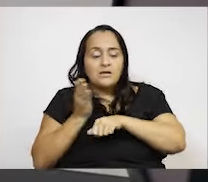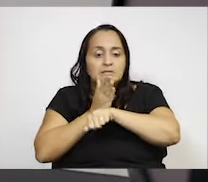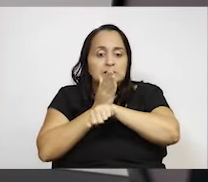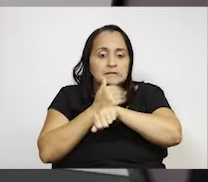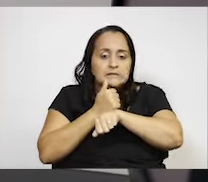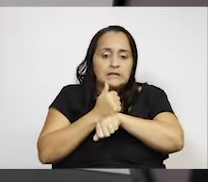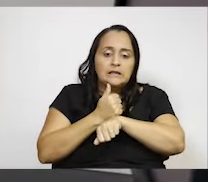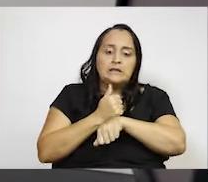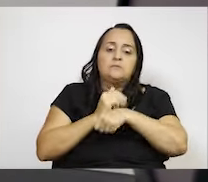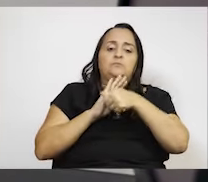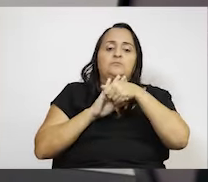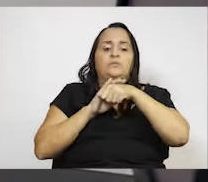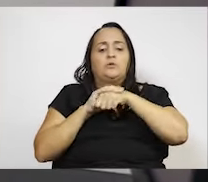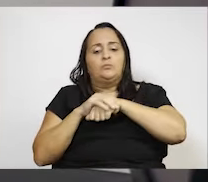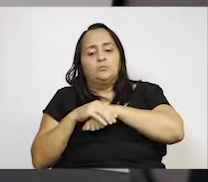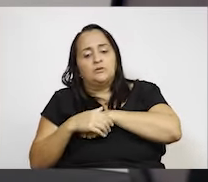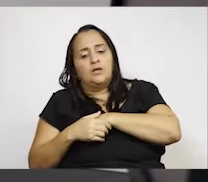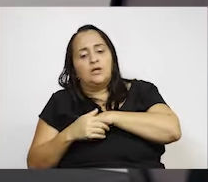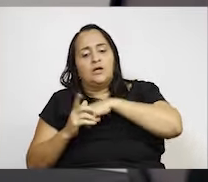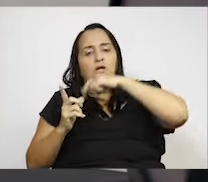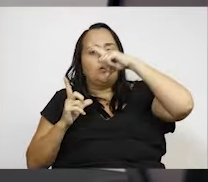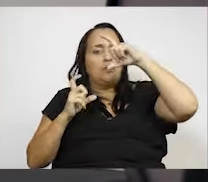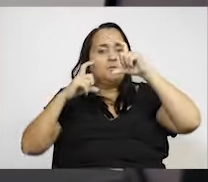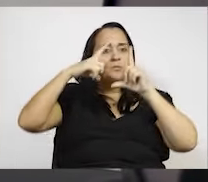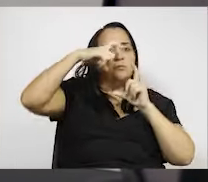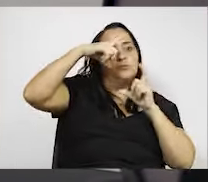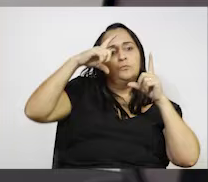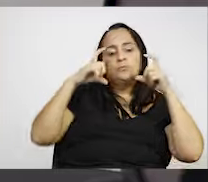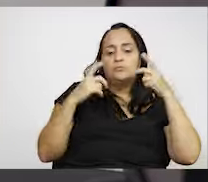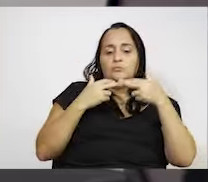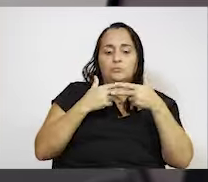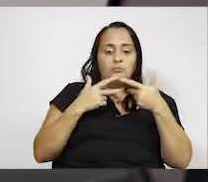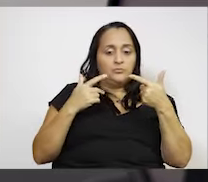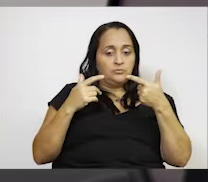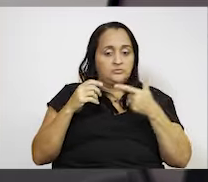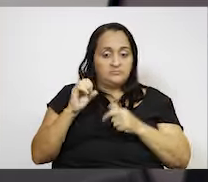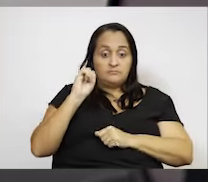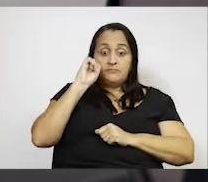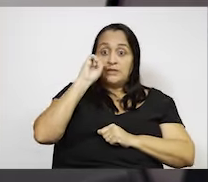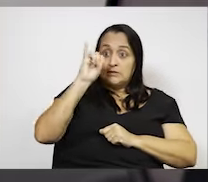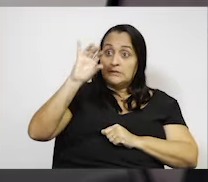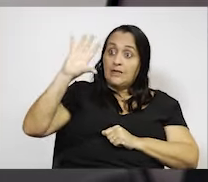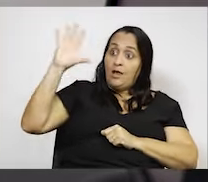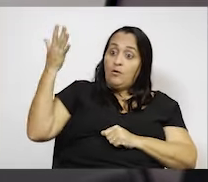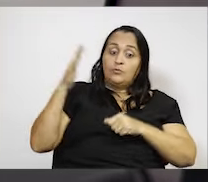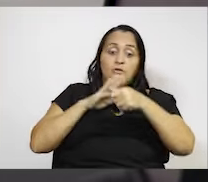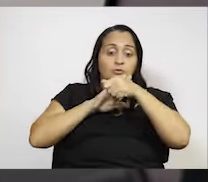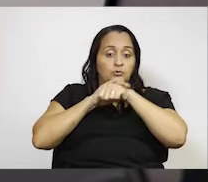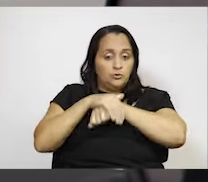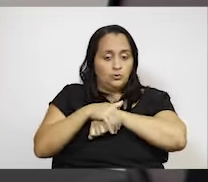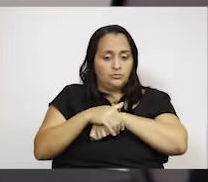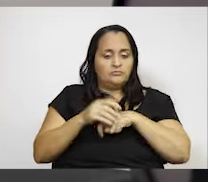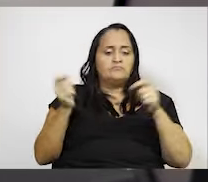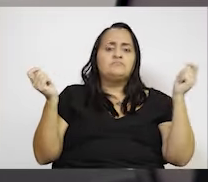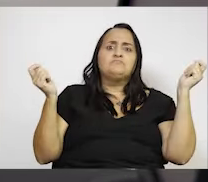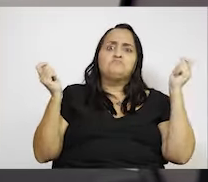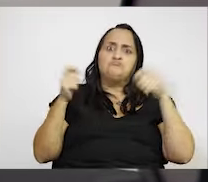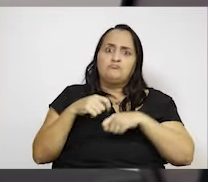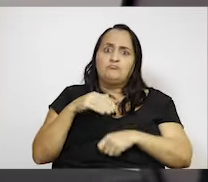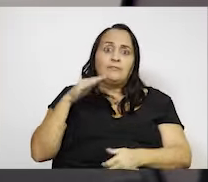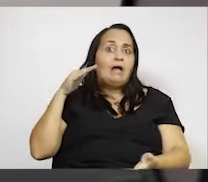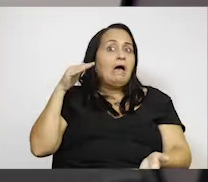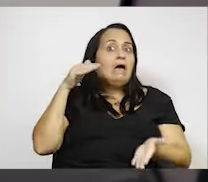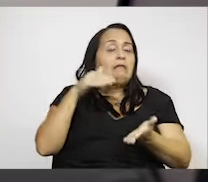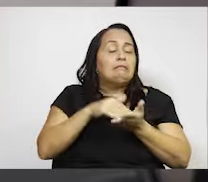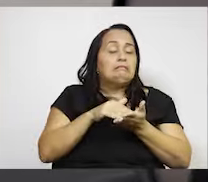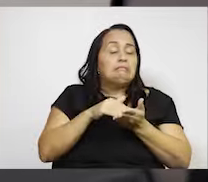ali cedo, mas de noite ainda tem um repórter, tem um fotógrafo. Se acontece alguma coisa à noite, vai fazer o jornal. Então, até